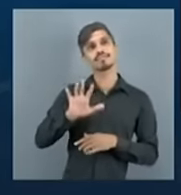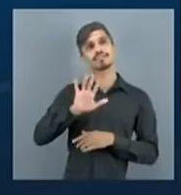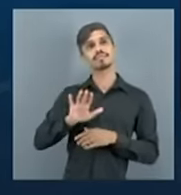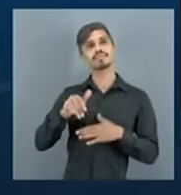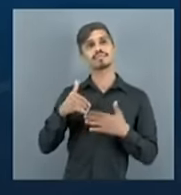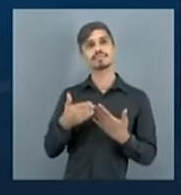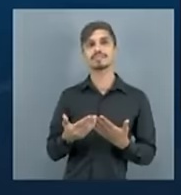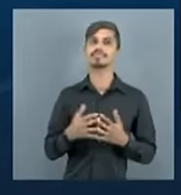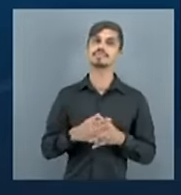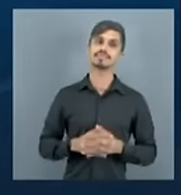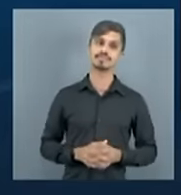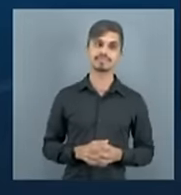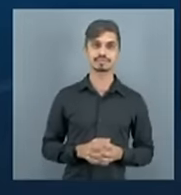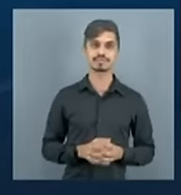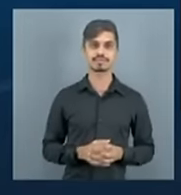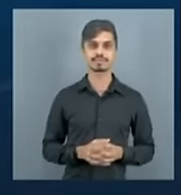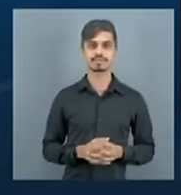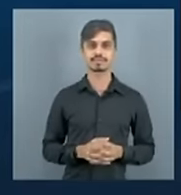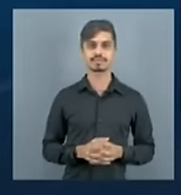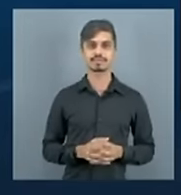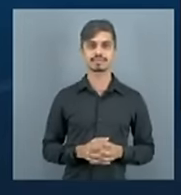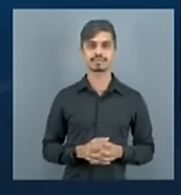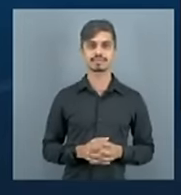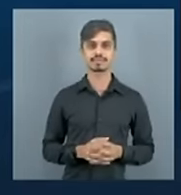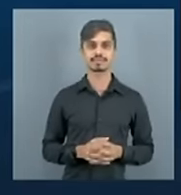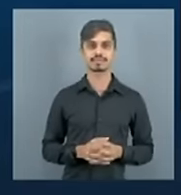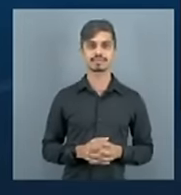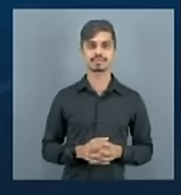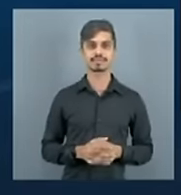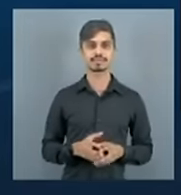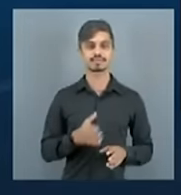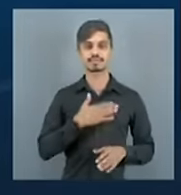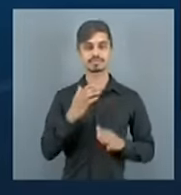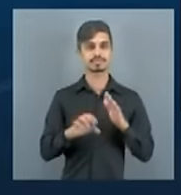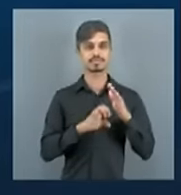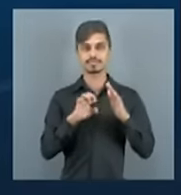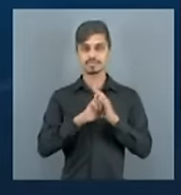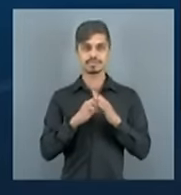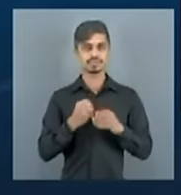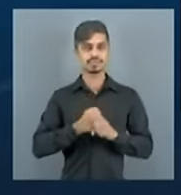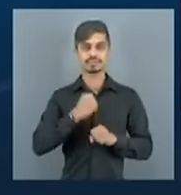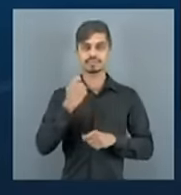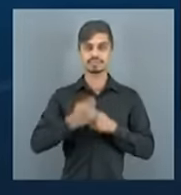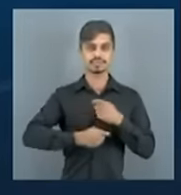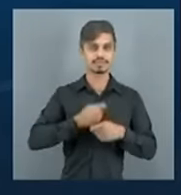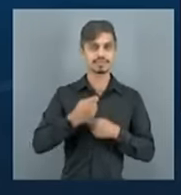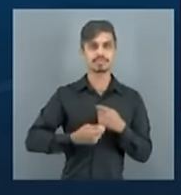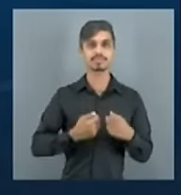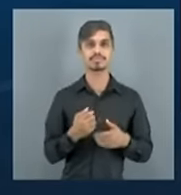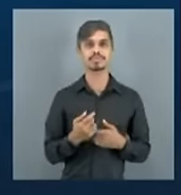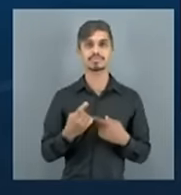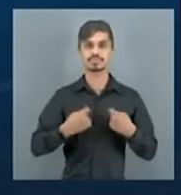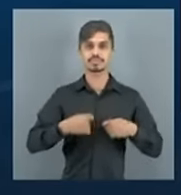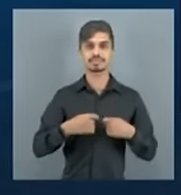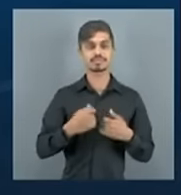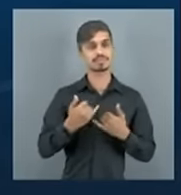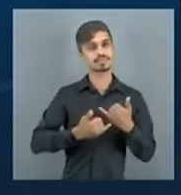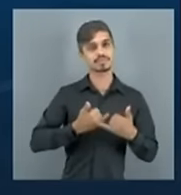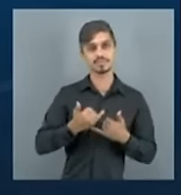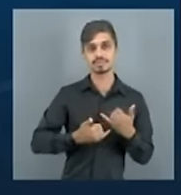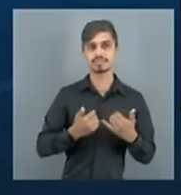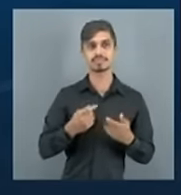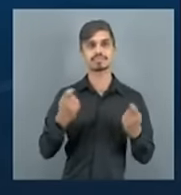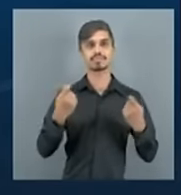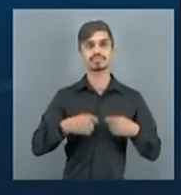E aí... Só as minhas empresas e tal, e os meus negócios, eu preciso fazer jogos. Estou sendo